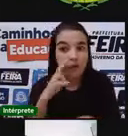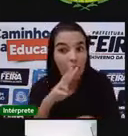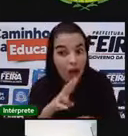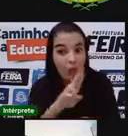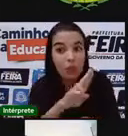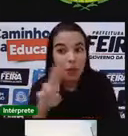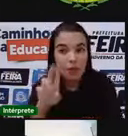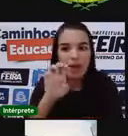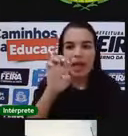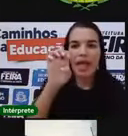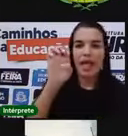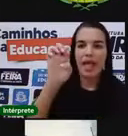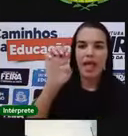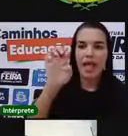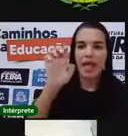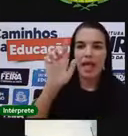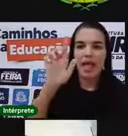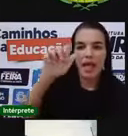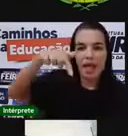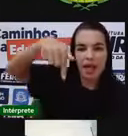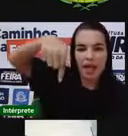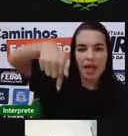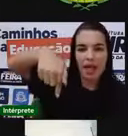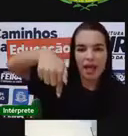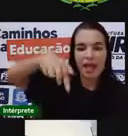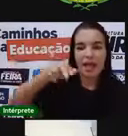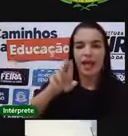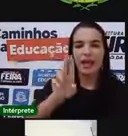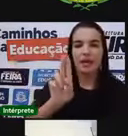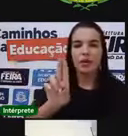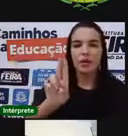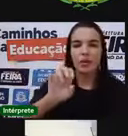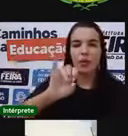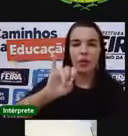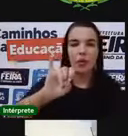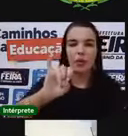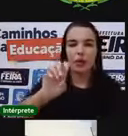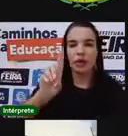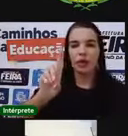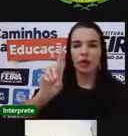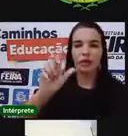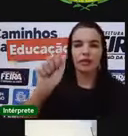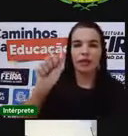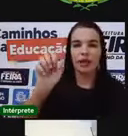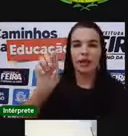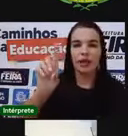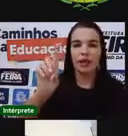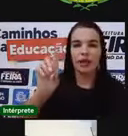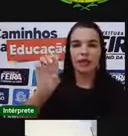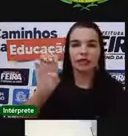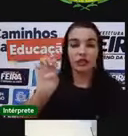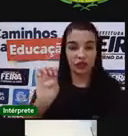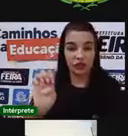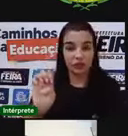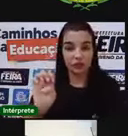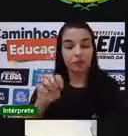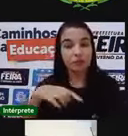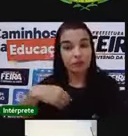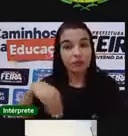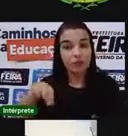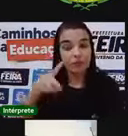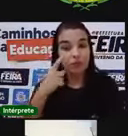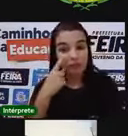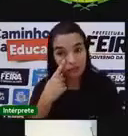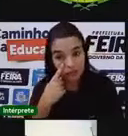no seu caderninho, ali naqueles lugares que a gente mandou fazer, orientou você para fazer os registros. Você escreve lá o que é equidade, você escreve lá o que